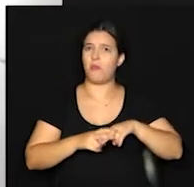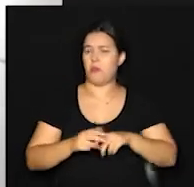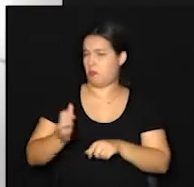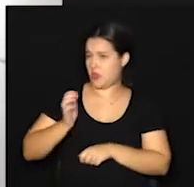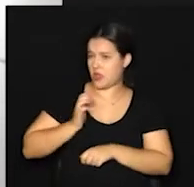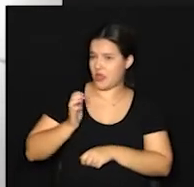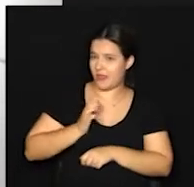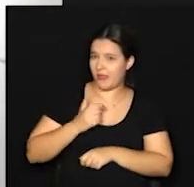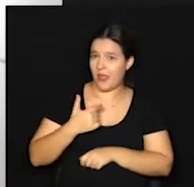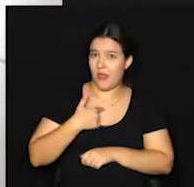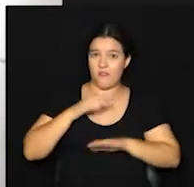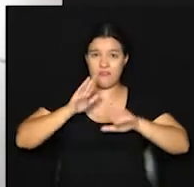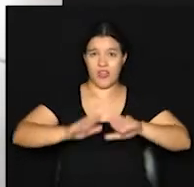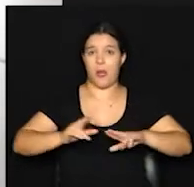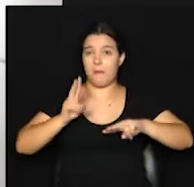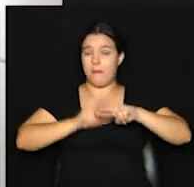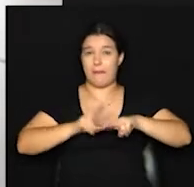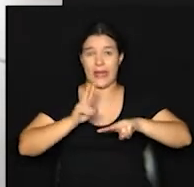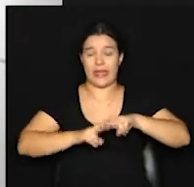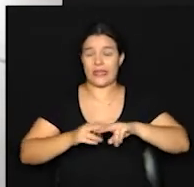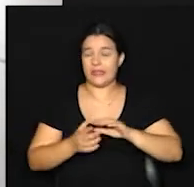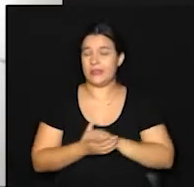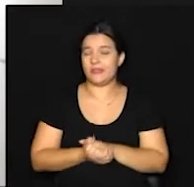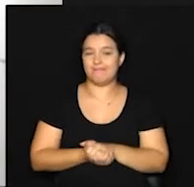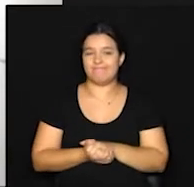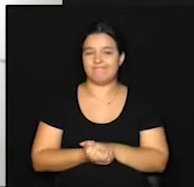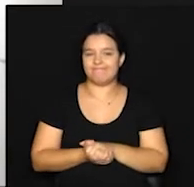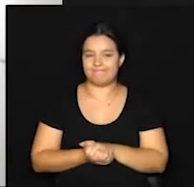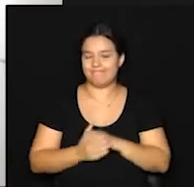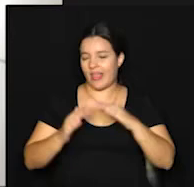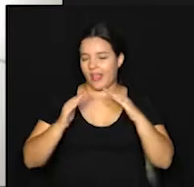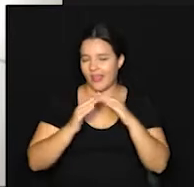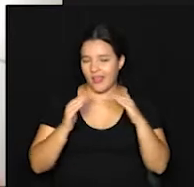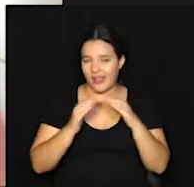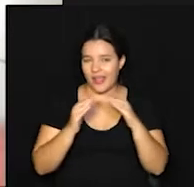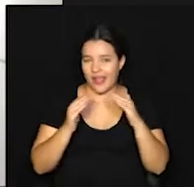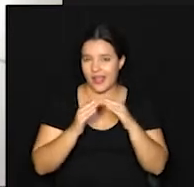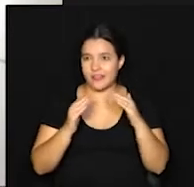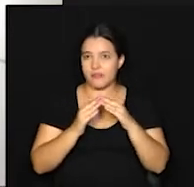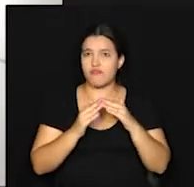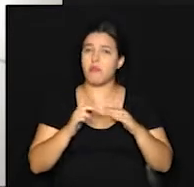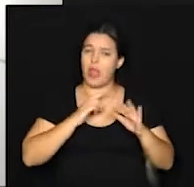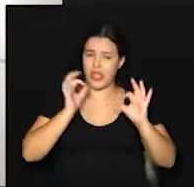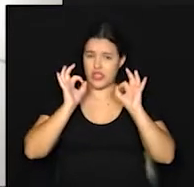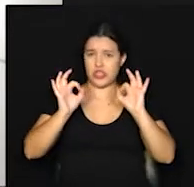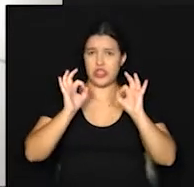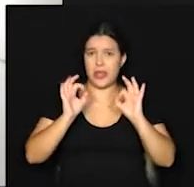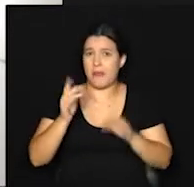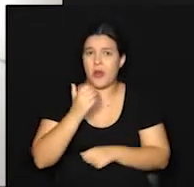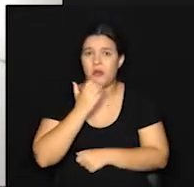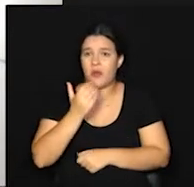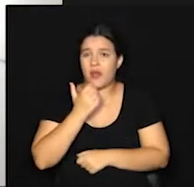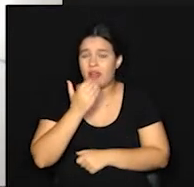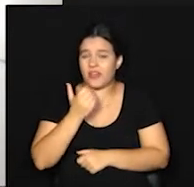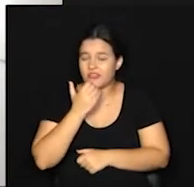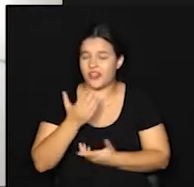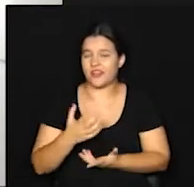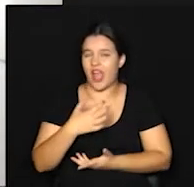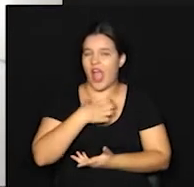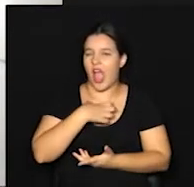gaiola, eu ficava presa naquilo. Então, são formas que a pessoa tem de falar com